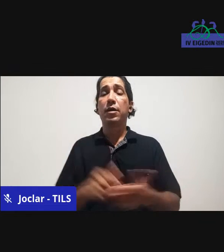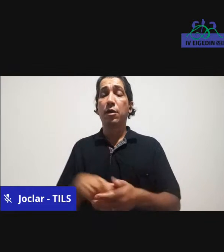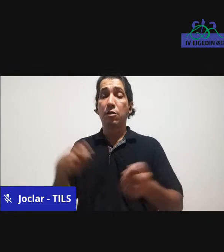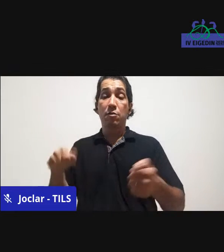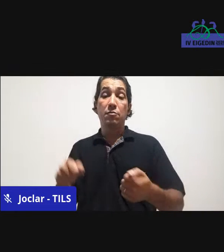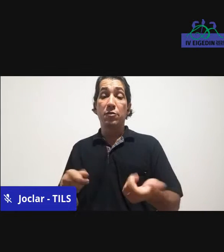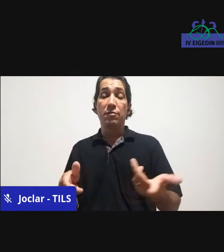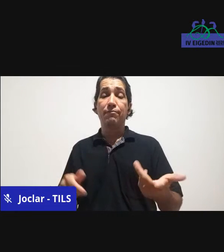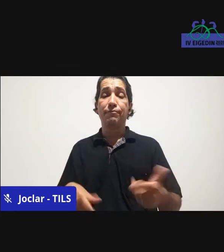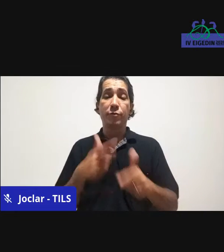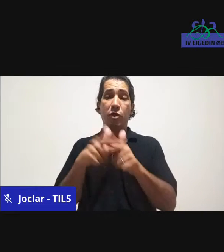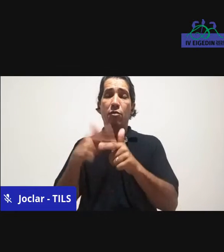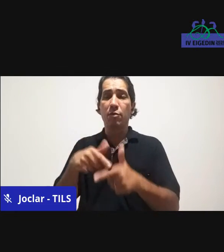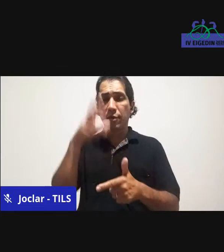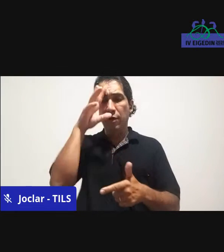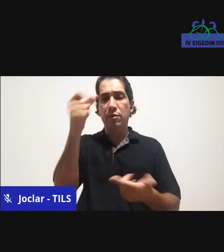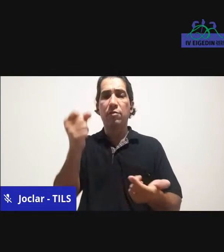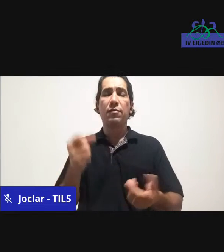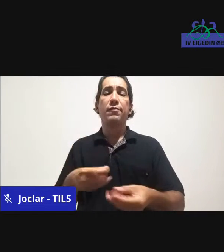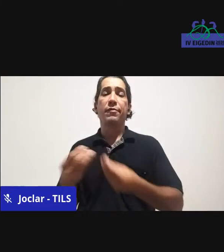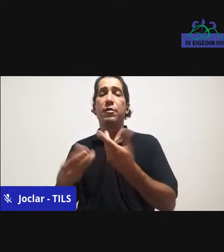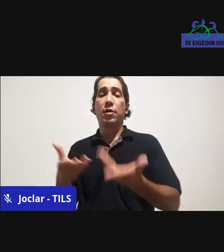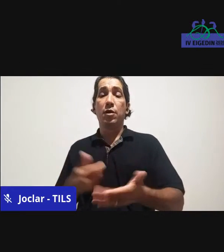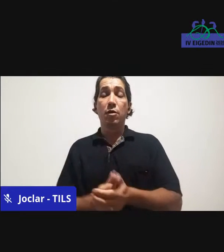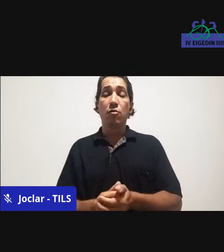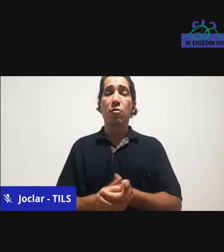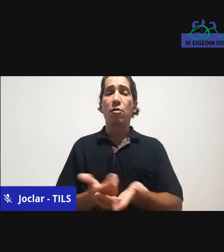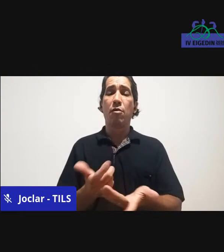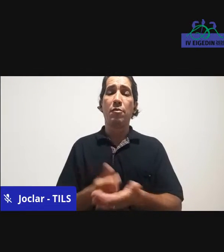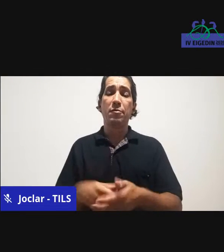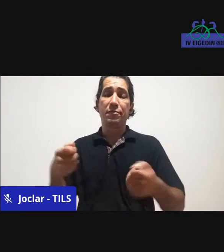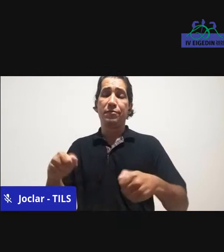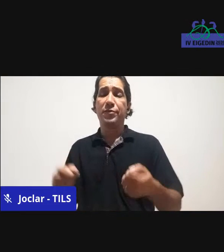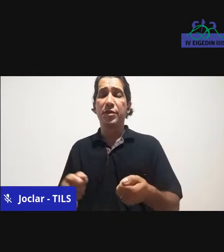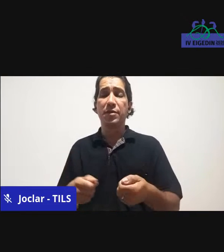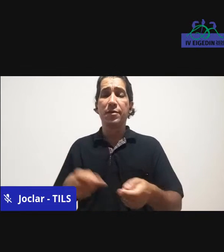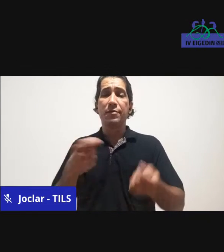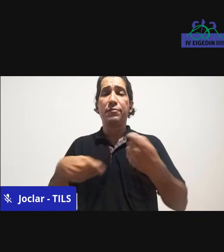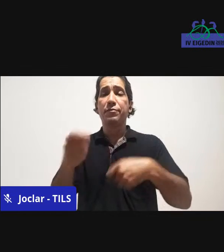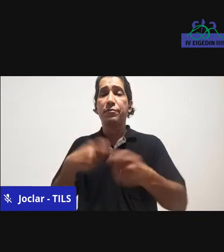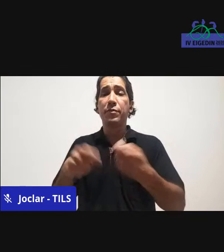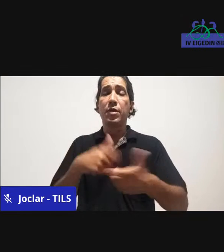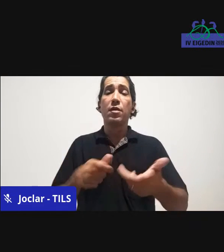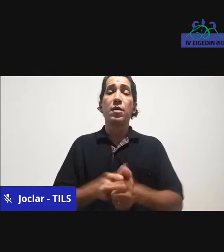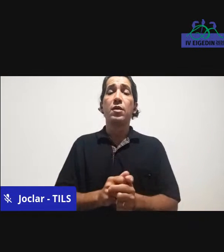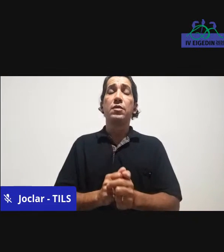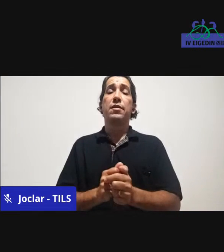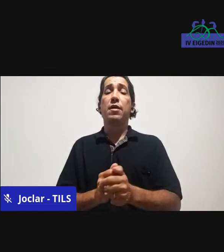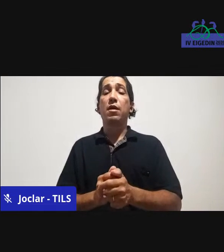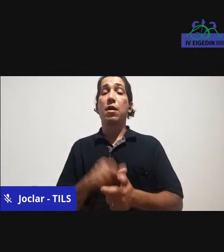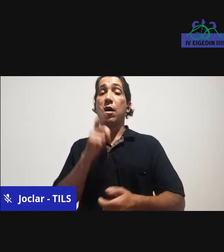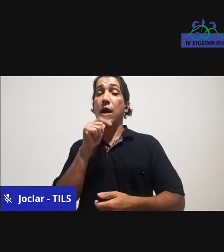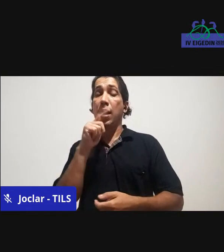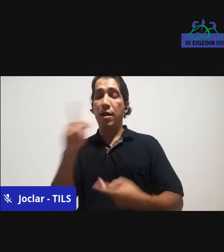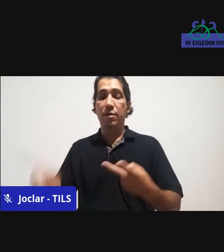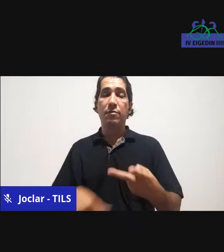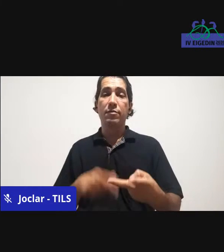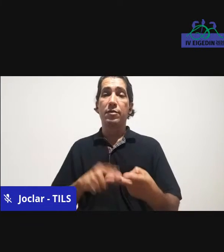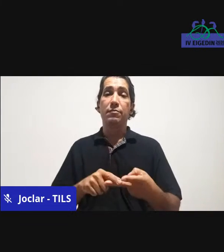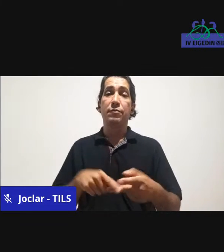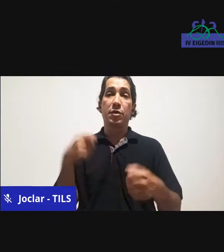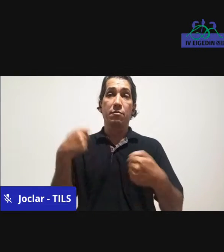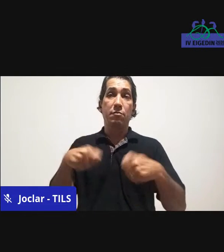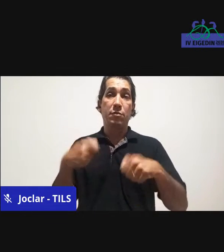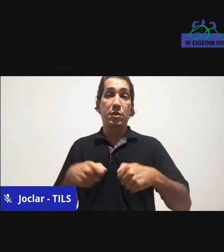não conseguia controlar o consumo de água, de ração, de energia, né? Faltava indicadores, né,